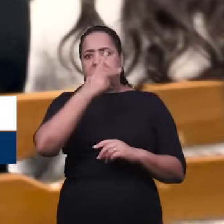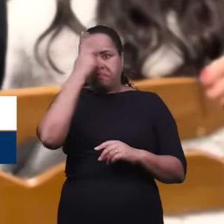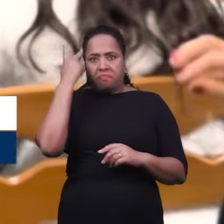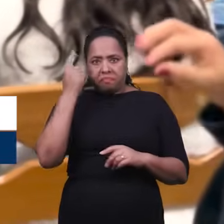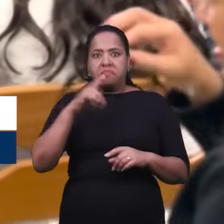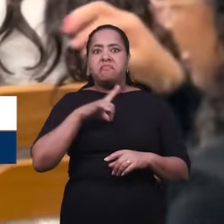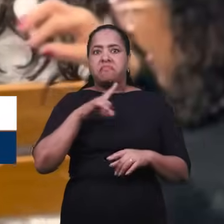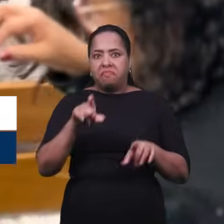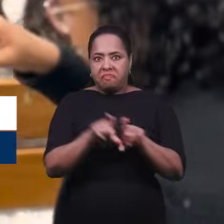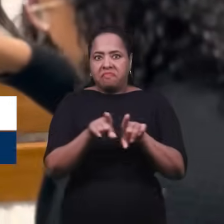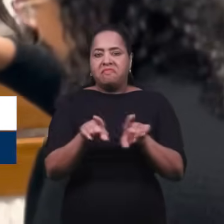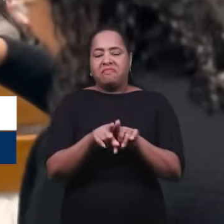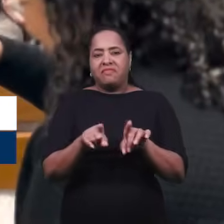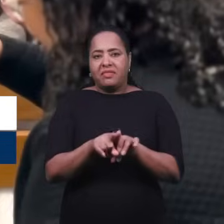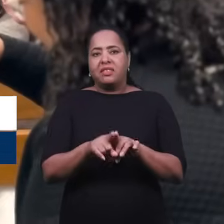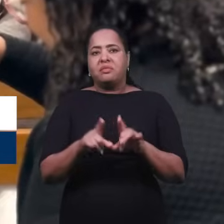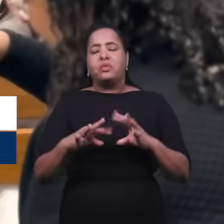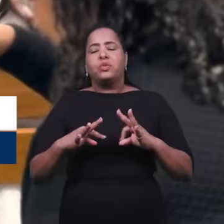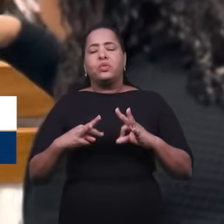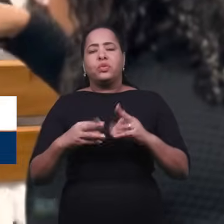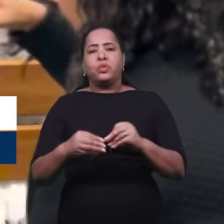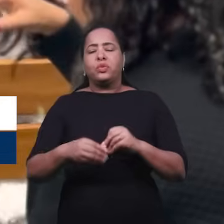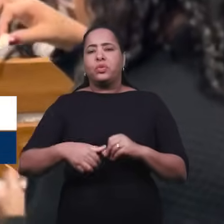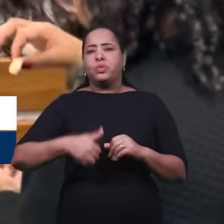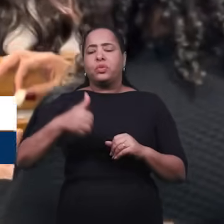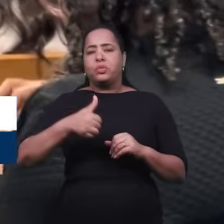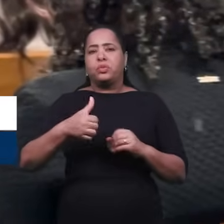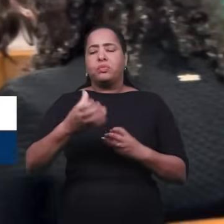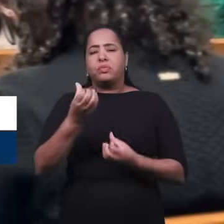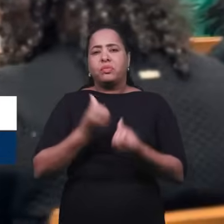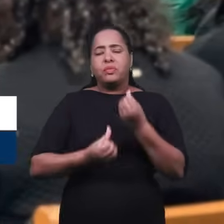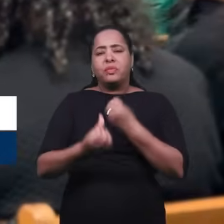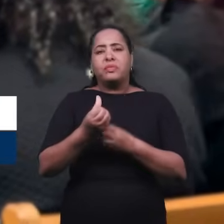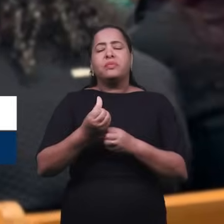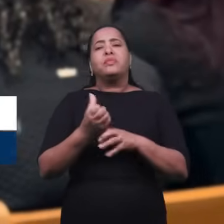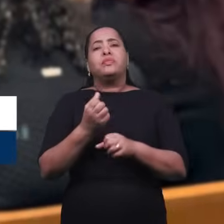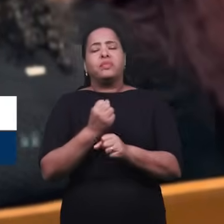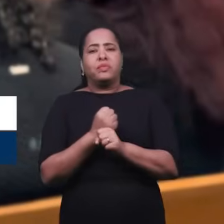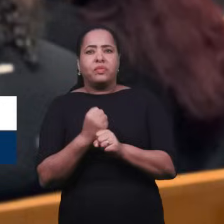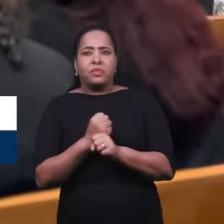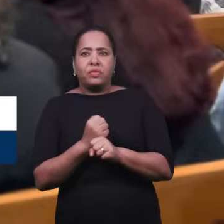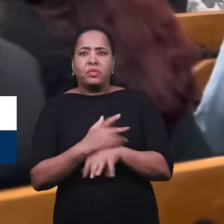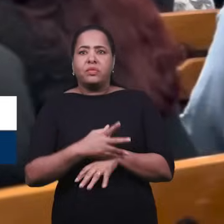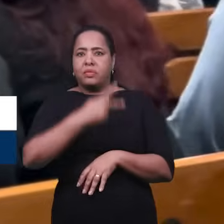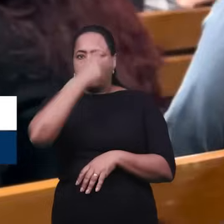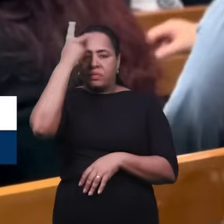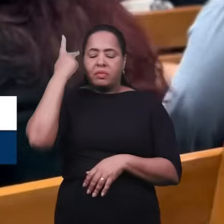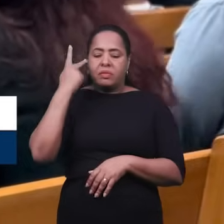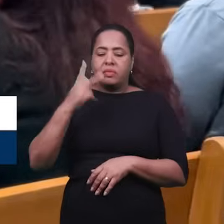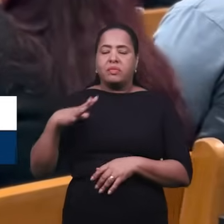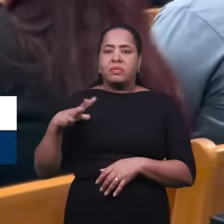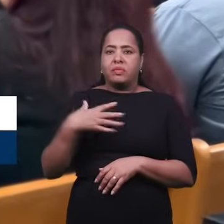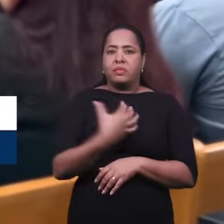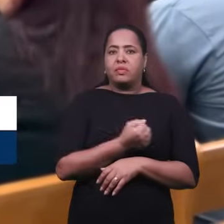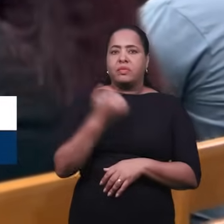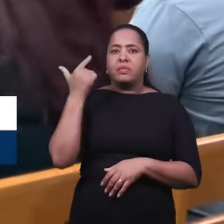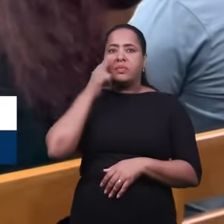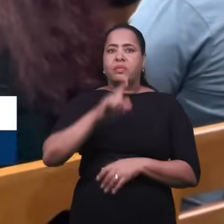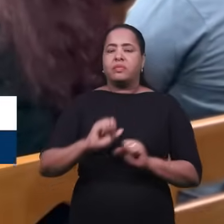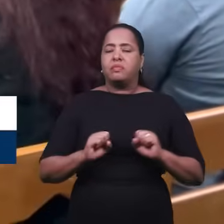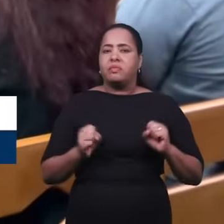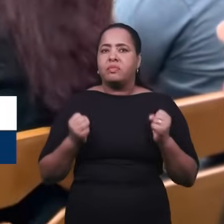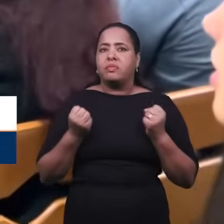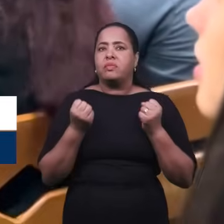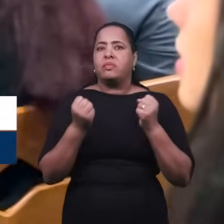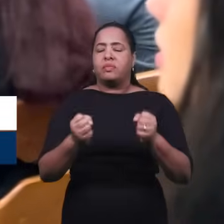pelos trabalhos realizados durante todo o primeiro semestre deste ano, no qual vidas foram salvas